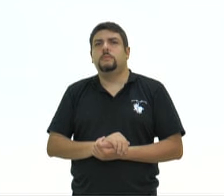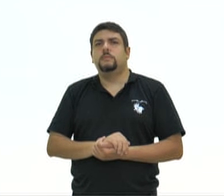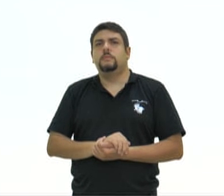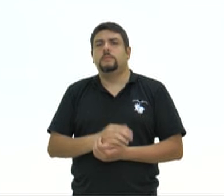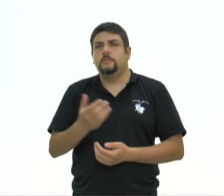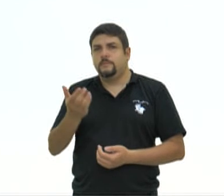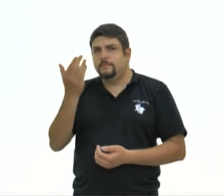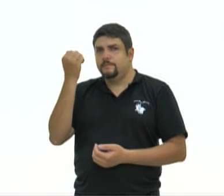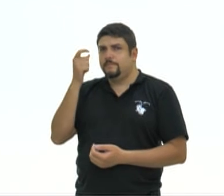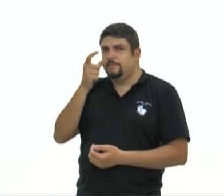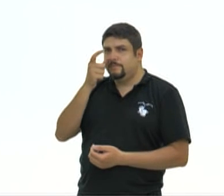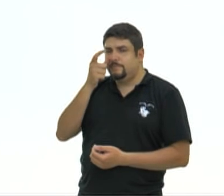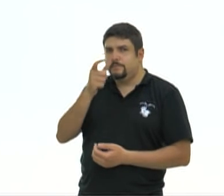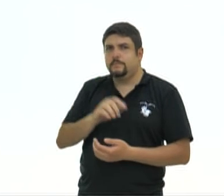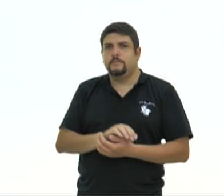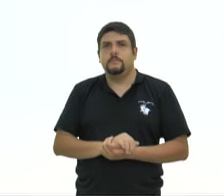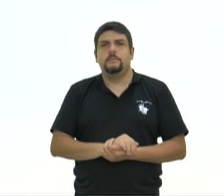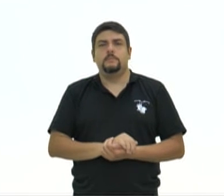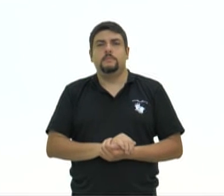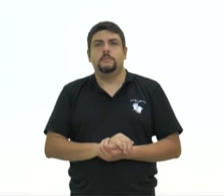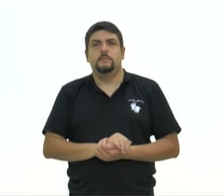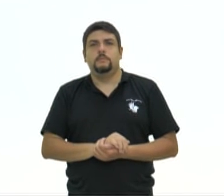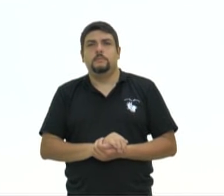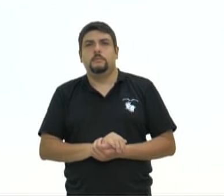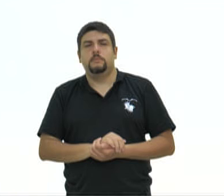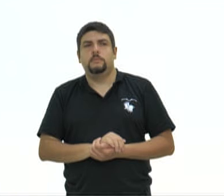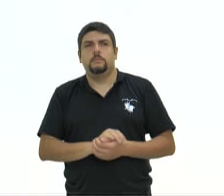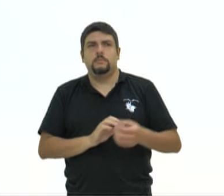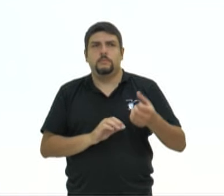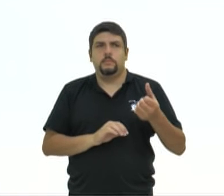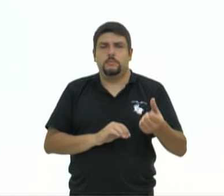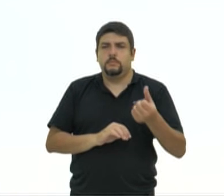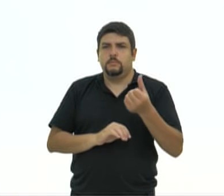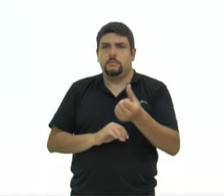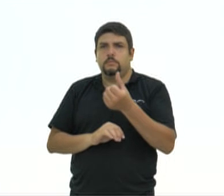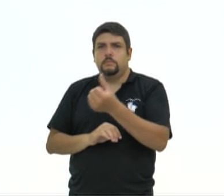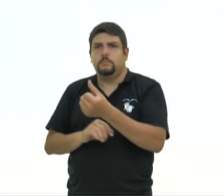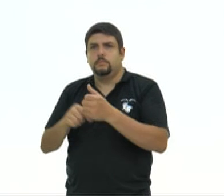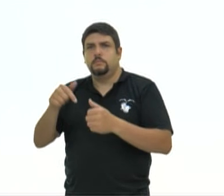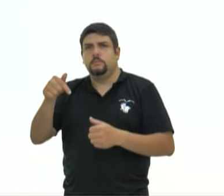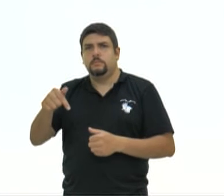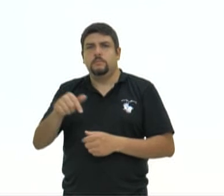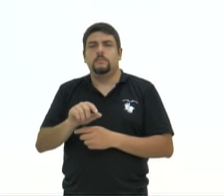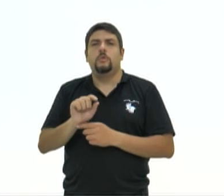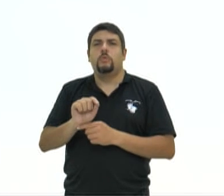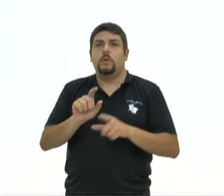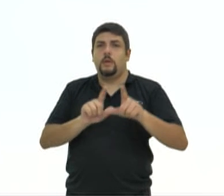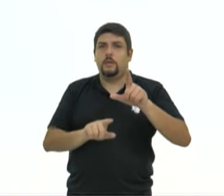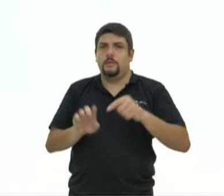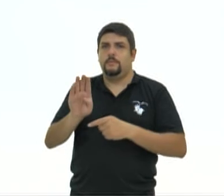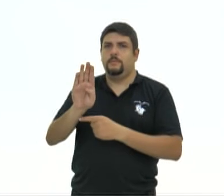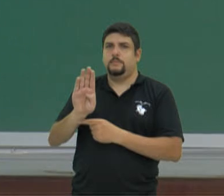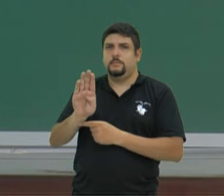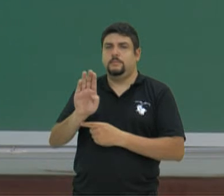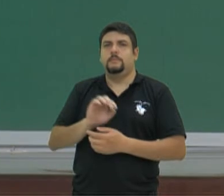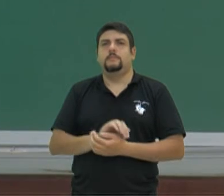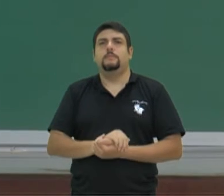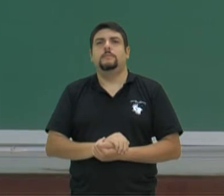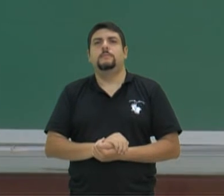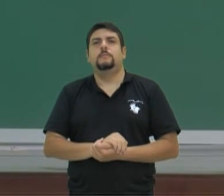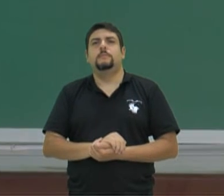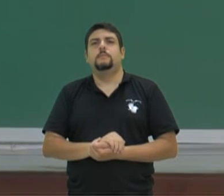Vamos conferir? 6, 6, 6 e 7. A alternativa correta é a letra B.